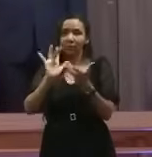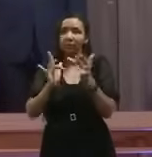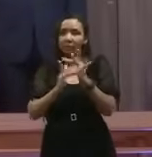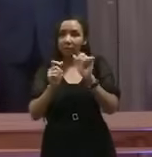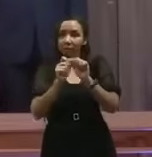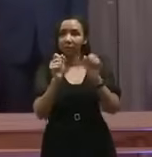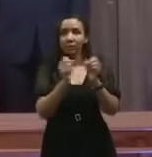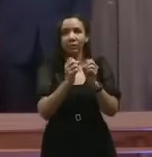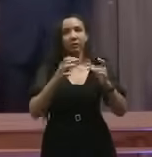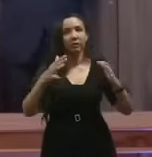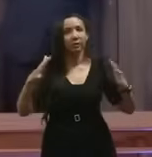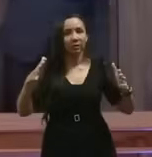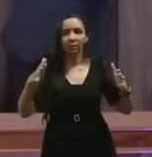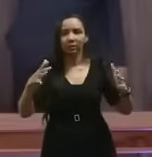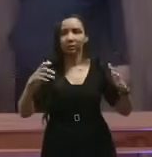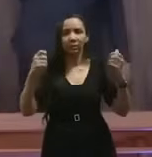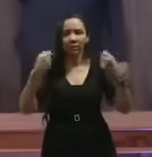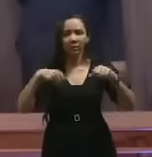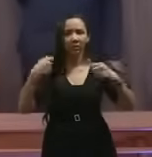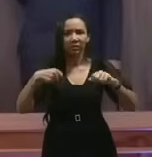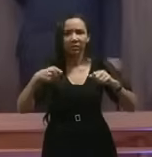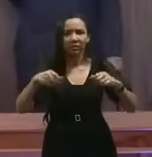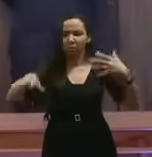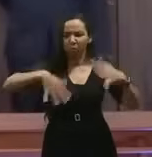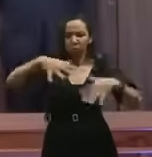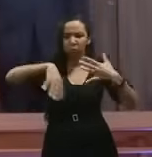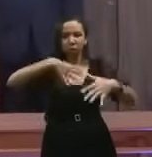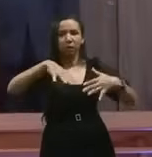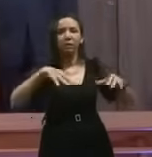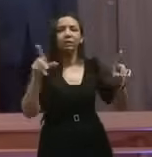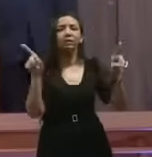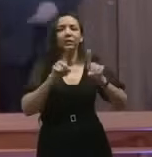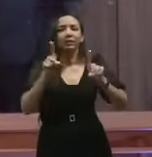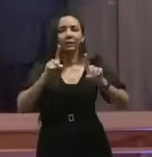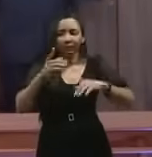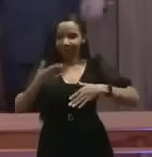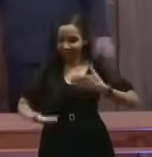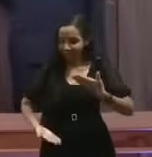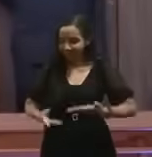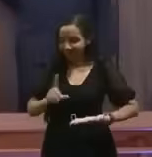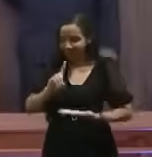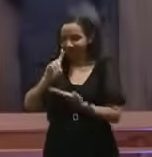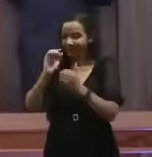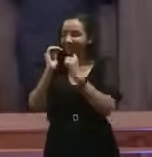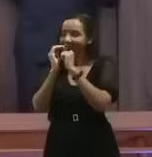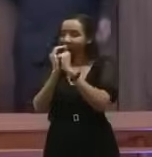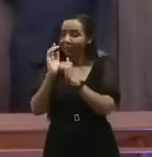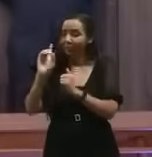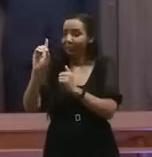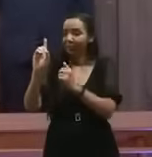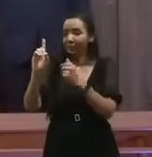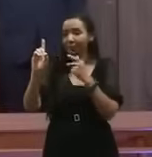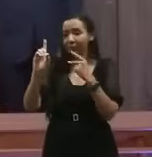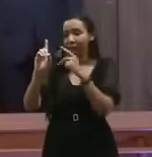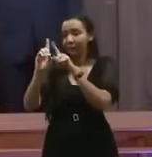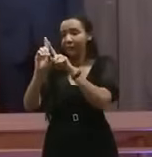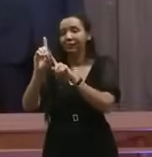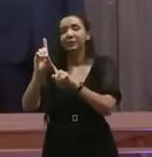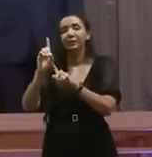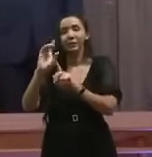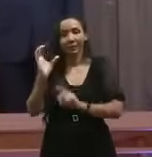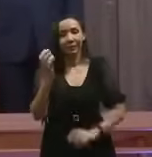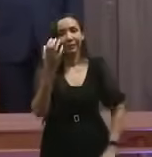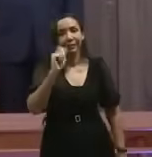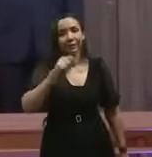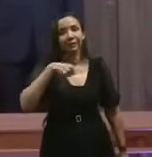crentes não precisa fazer munganga sirva a Deus ore e ele faz como ele como ele quer em n de